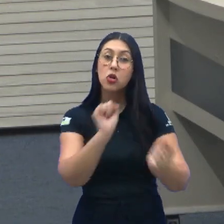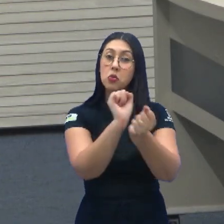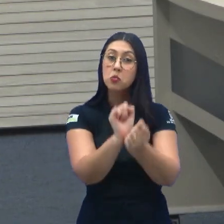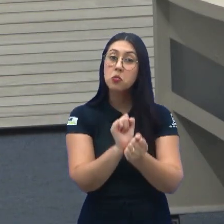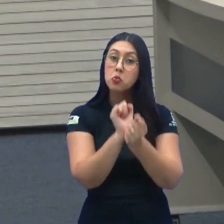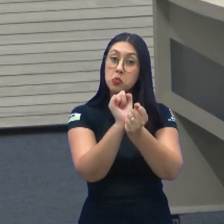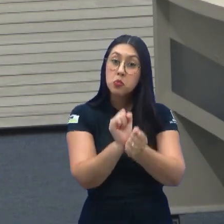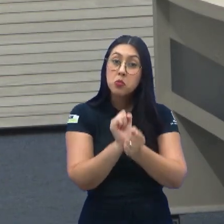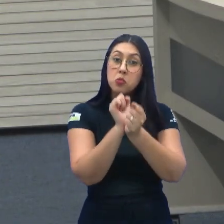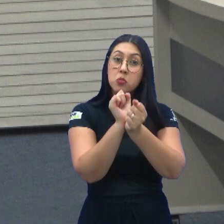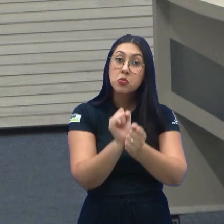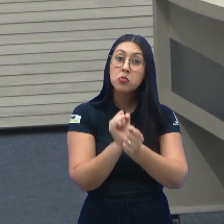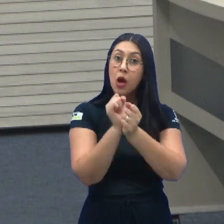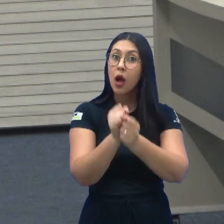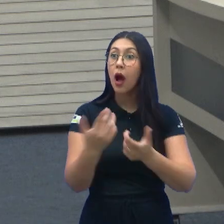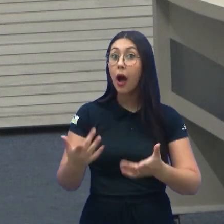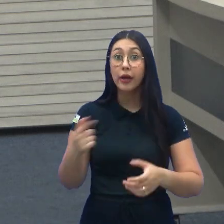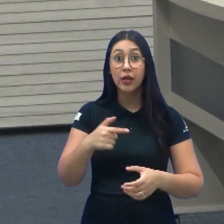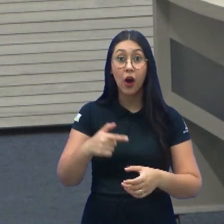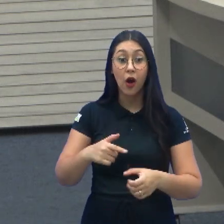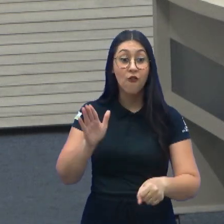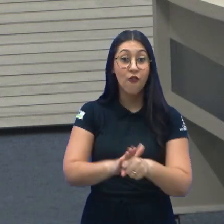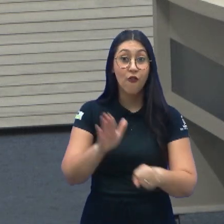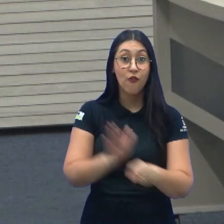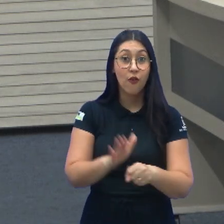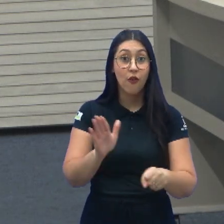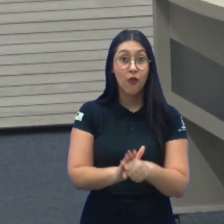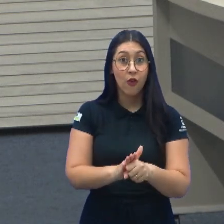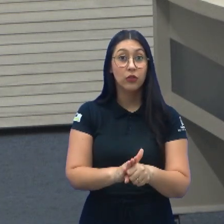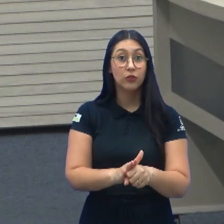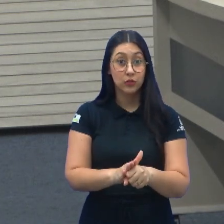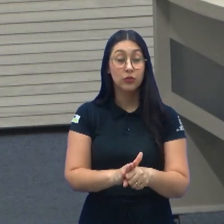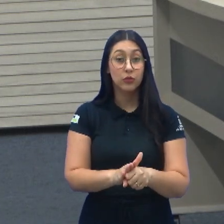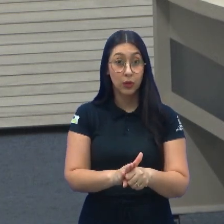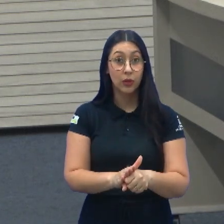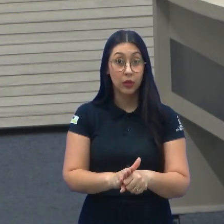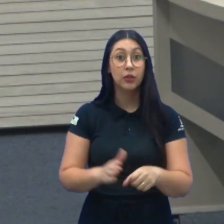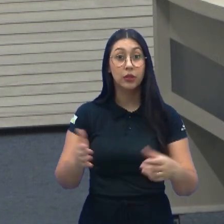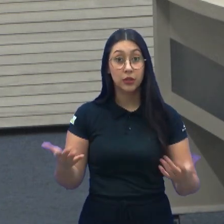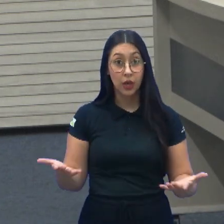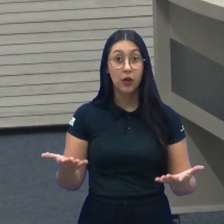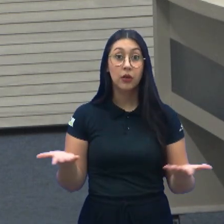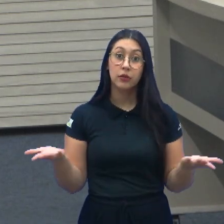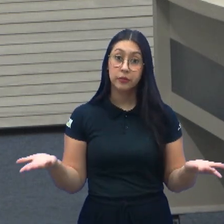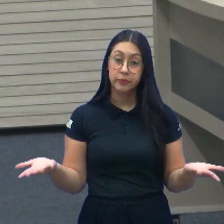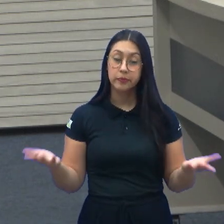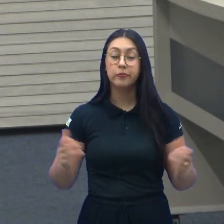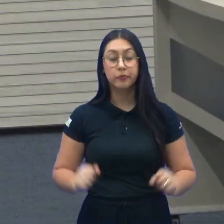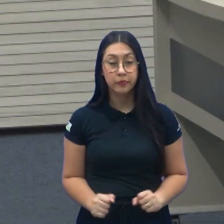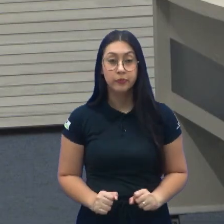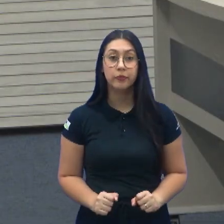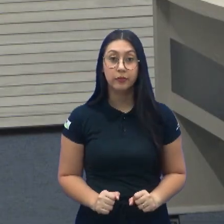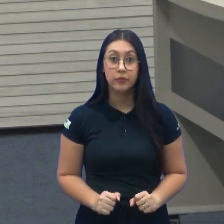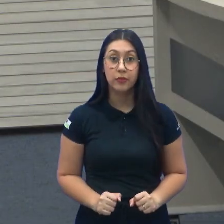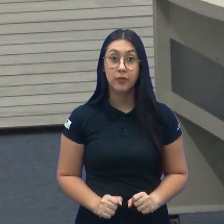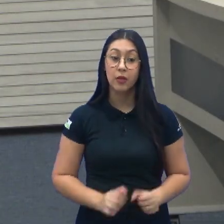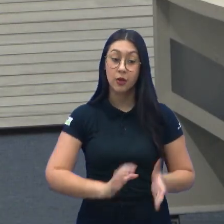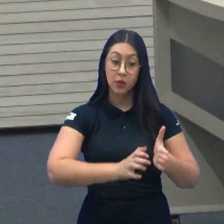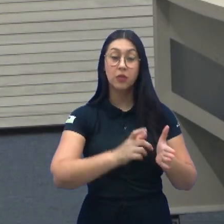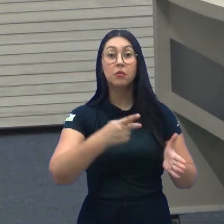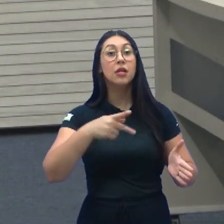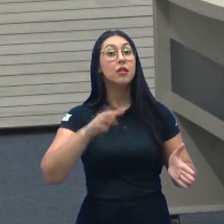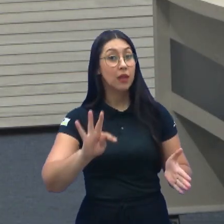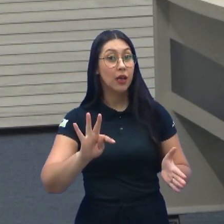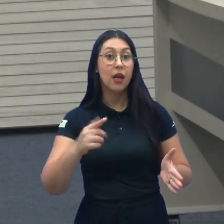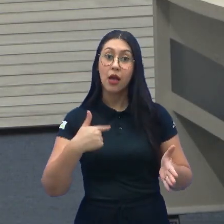fodidor a palavra aqui, de corpos, enfim, o PT é isso. Eu só não narrei aqui